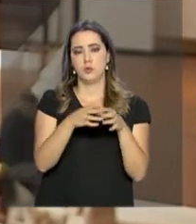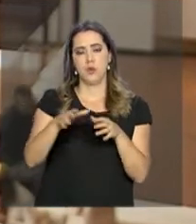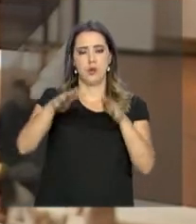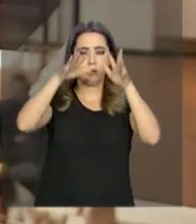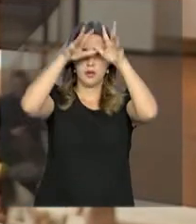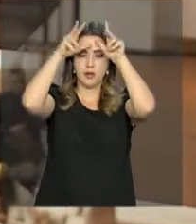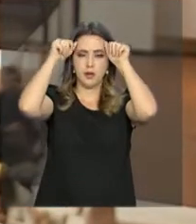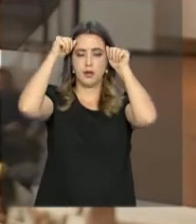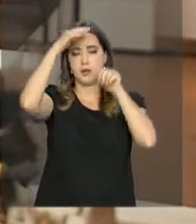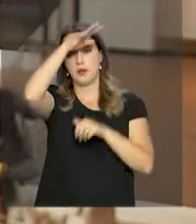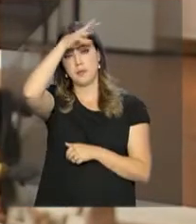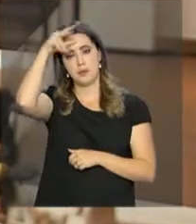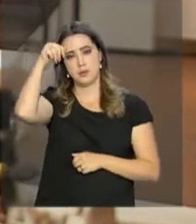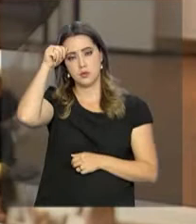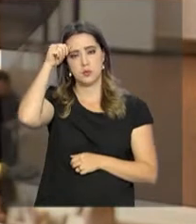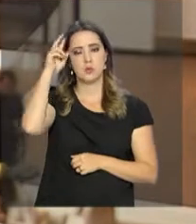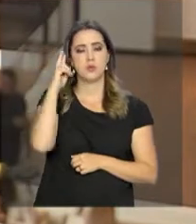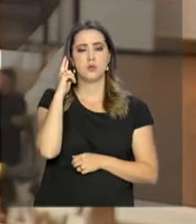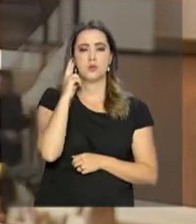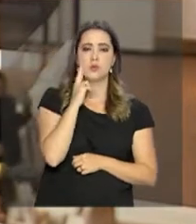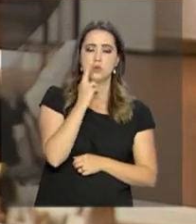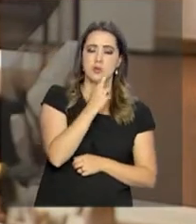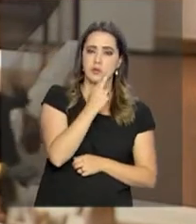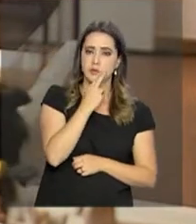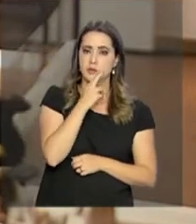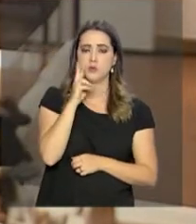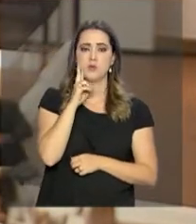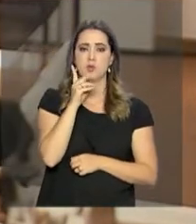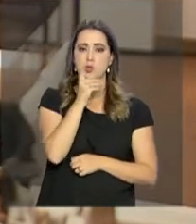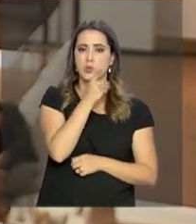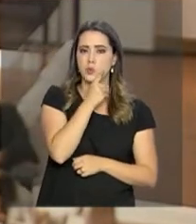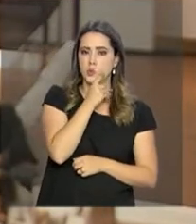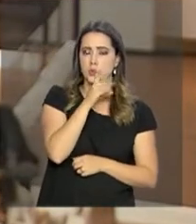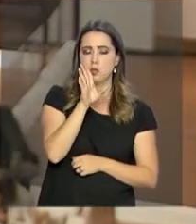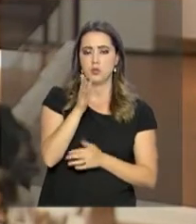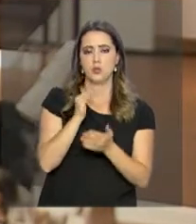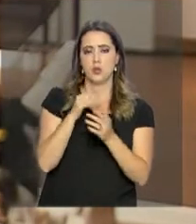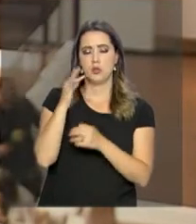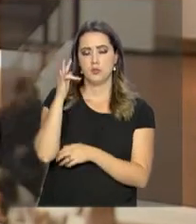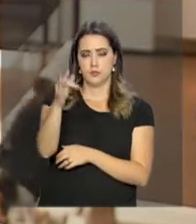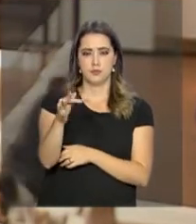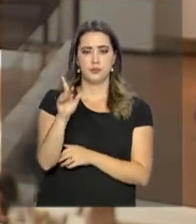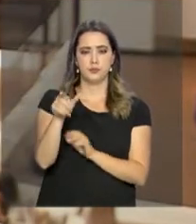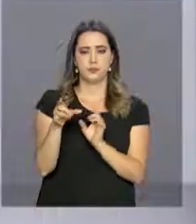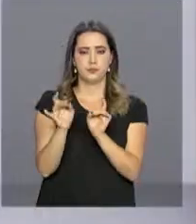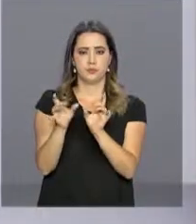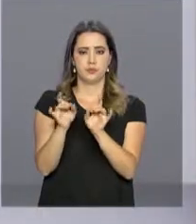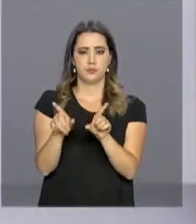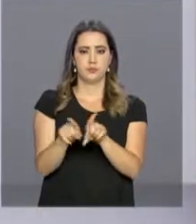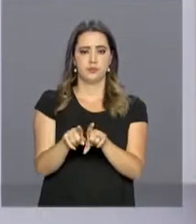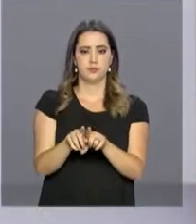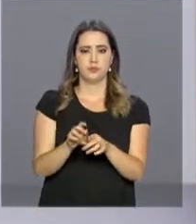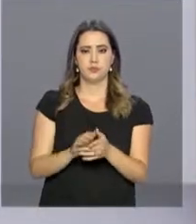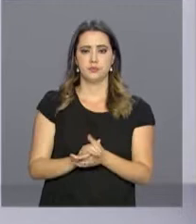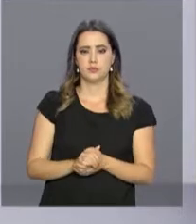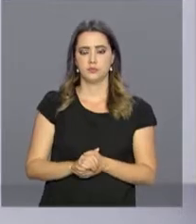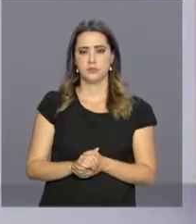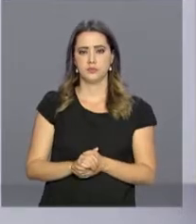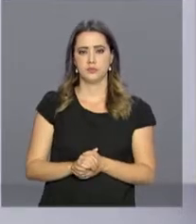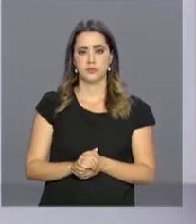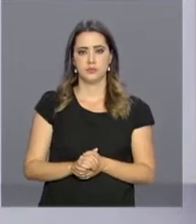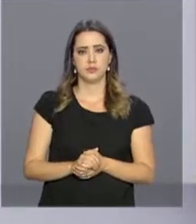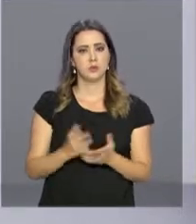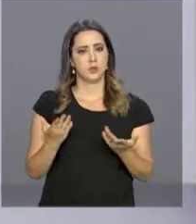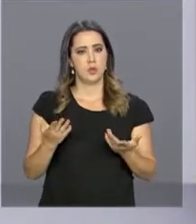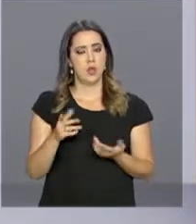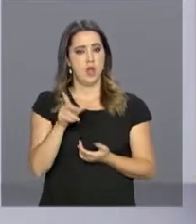amazonas roraima e rondônia são as próximas a serem leiloadas no dia 30 de agosto a companhia de energia